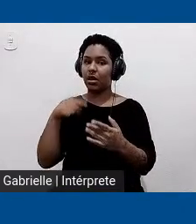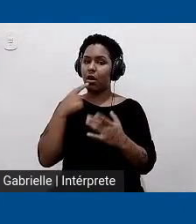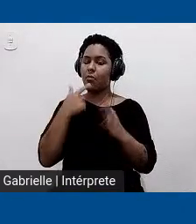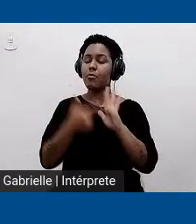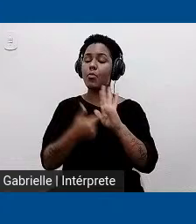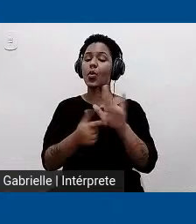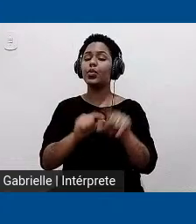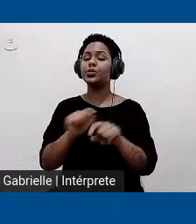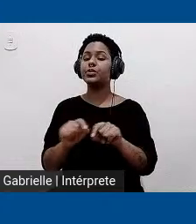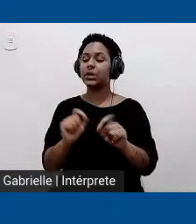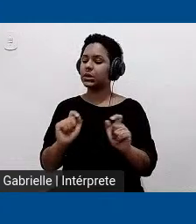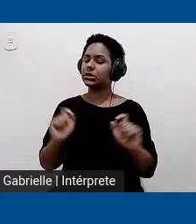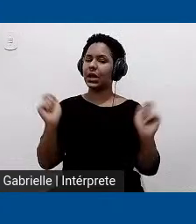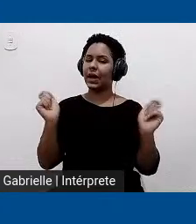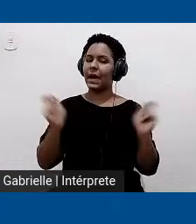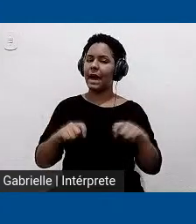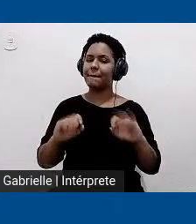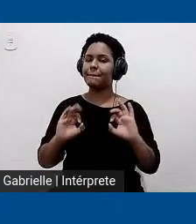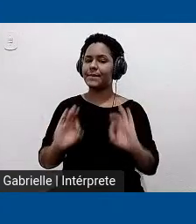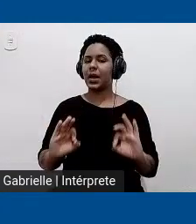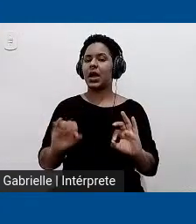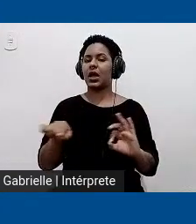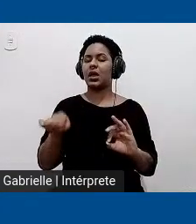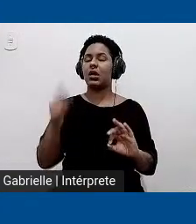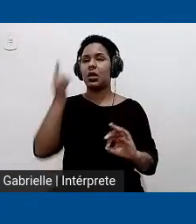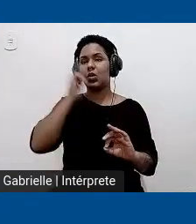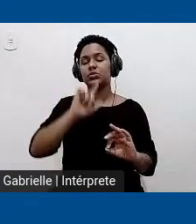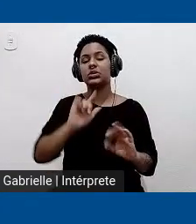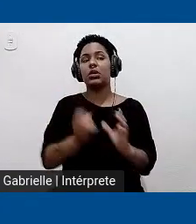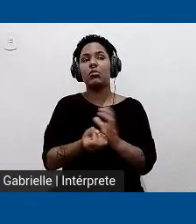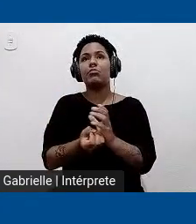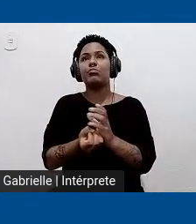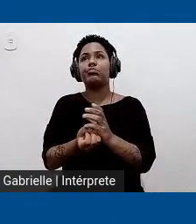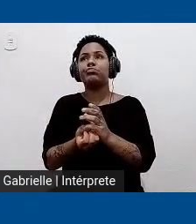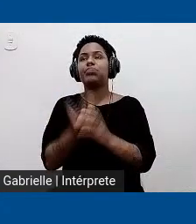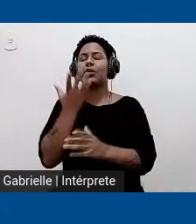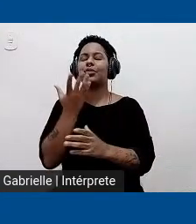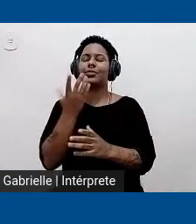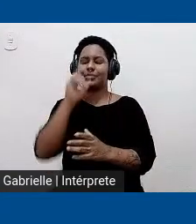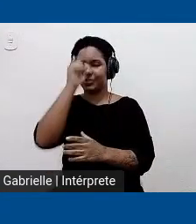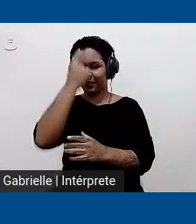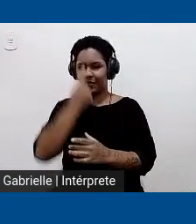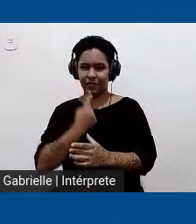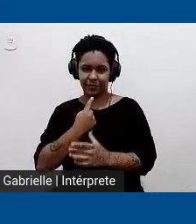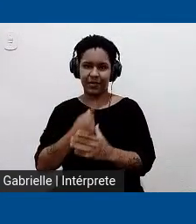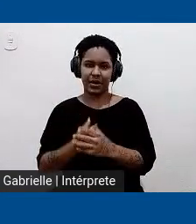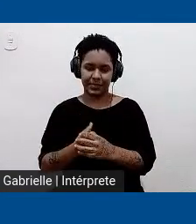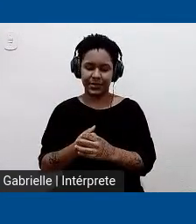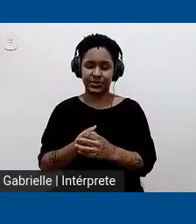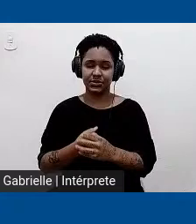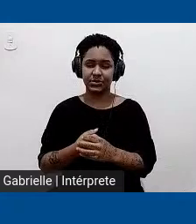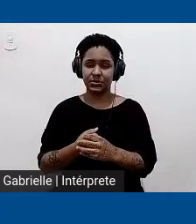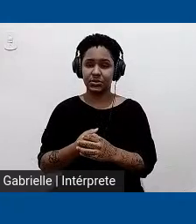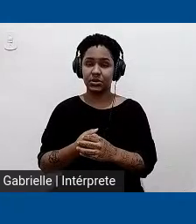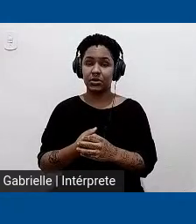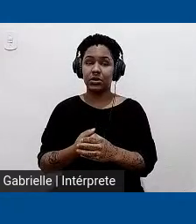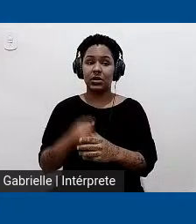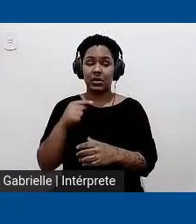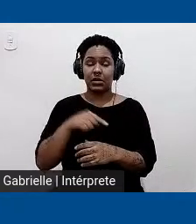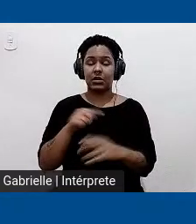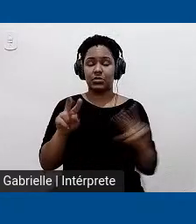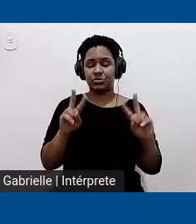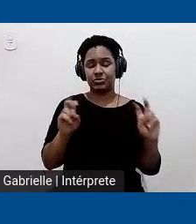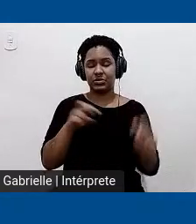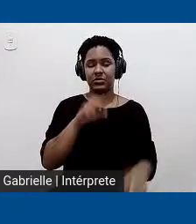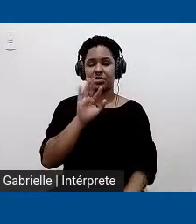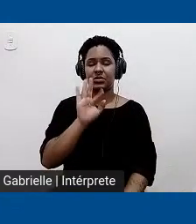de fato, de produzir imagens fotográficas, né? E aqui, no caso do Ferrez, que já